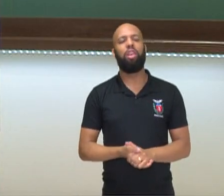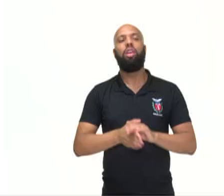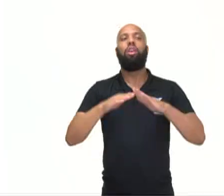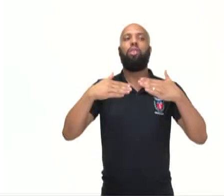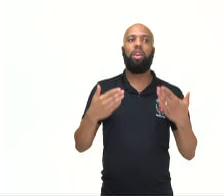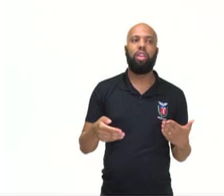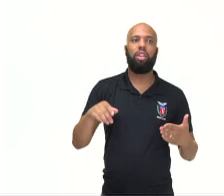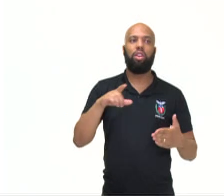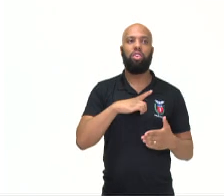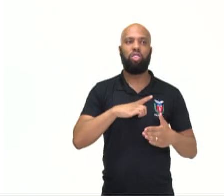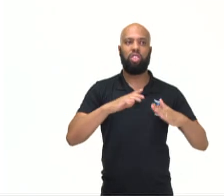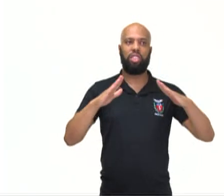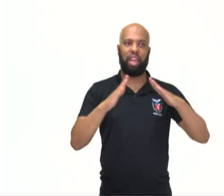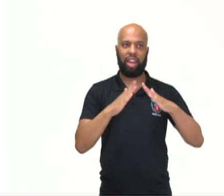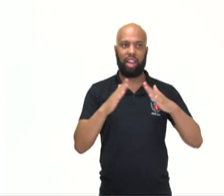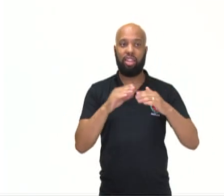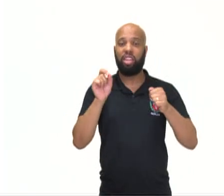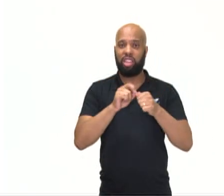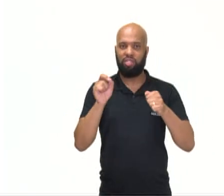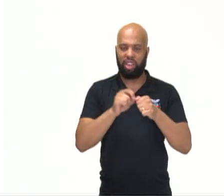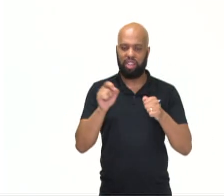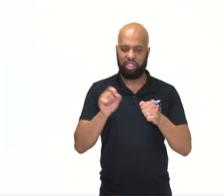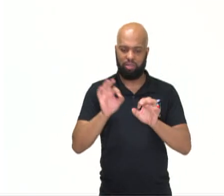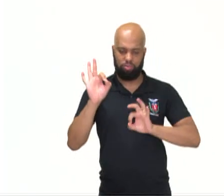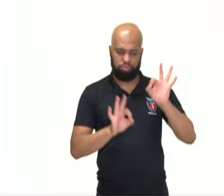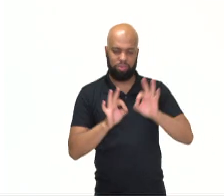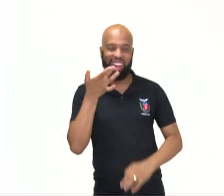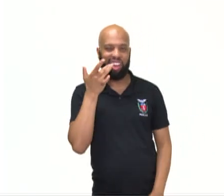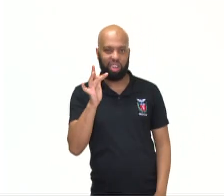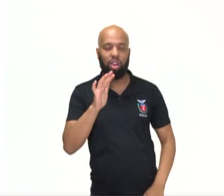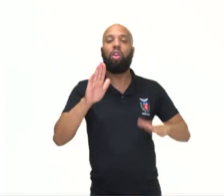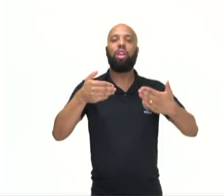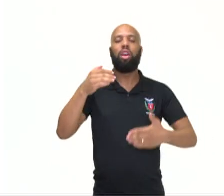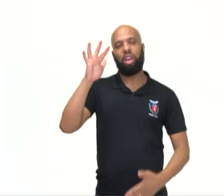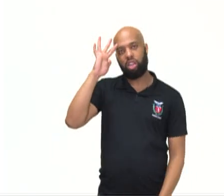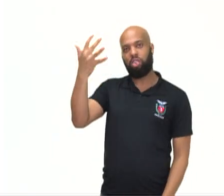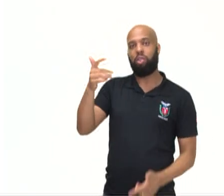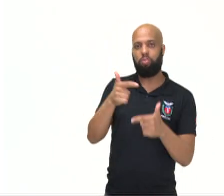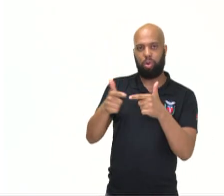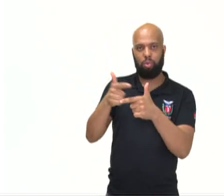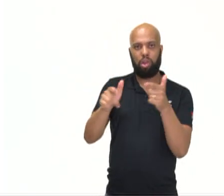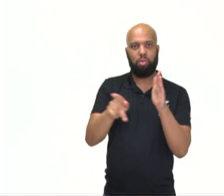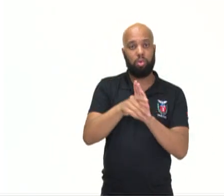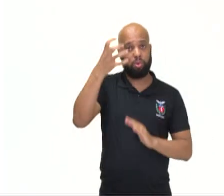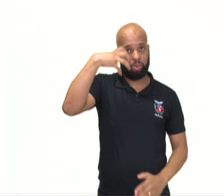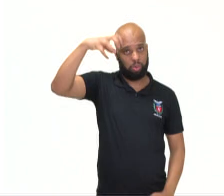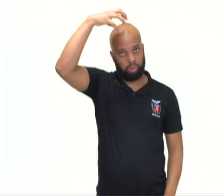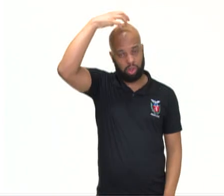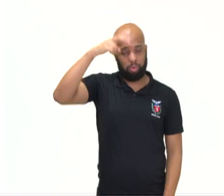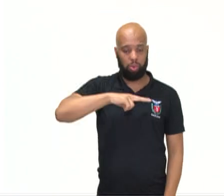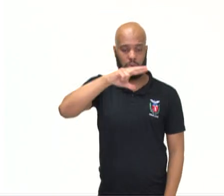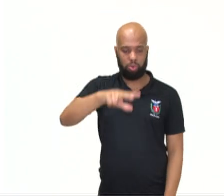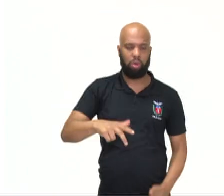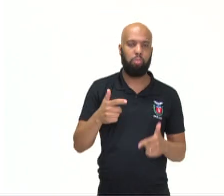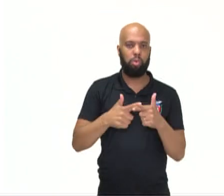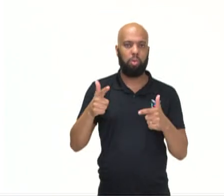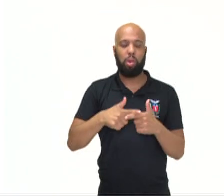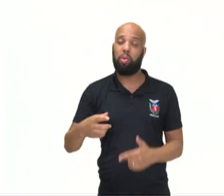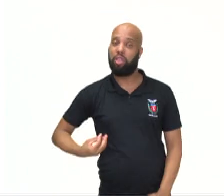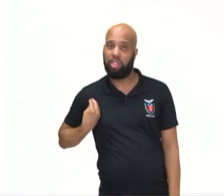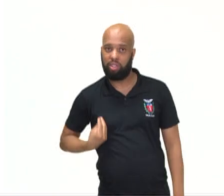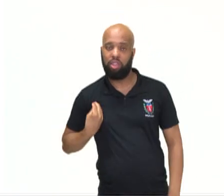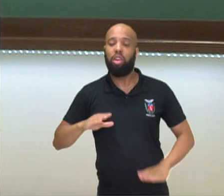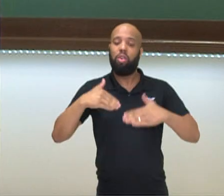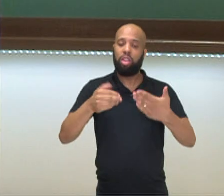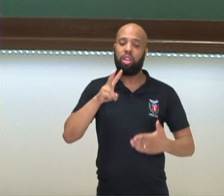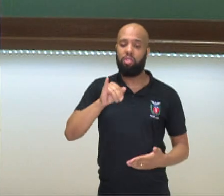As casas de fundição. Para resolver o problema da coroa portuguesa, né, para resolver esse problema que estava existindo, ele então